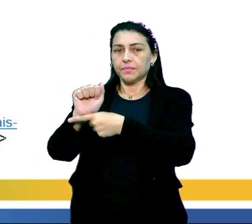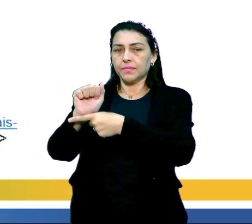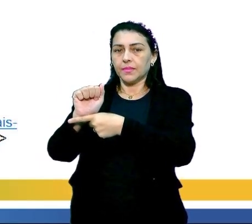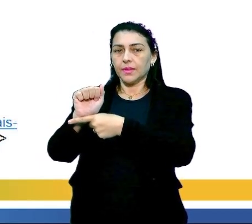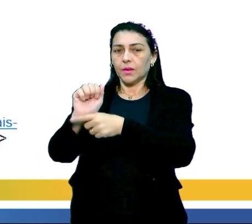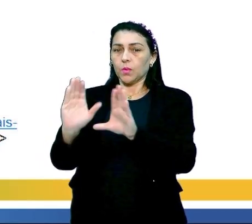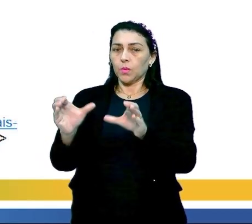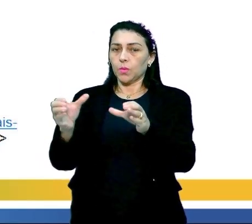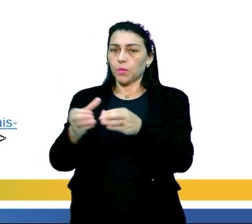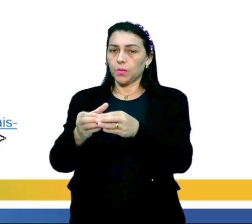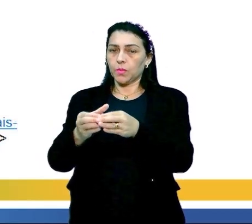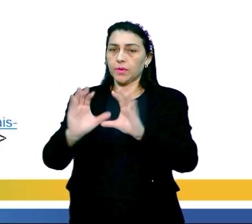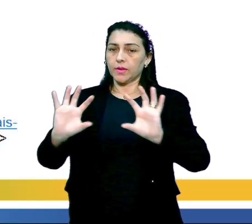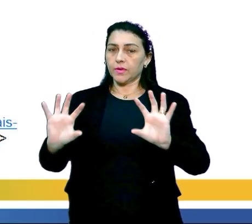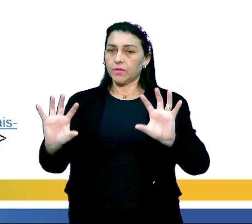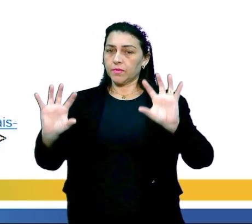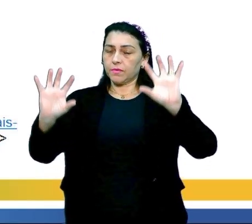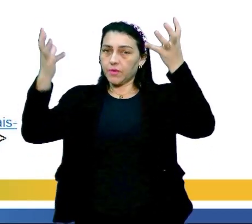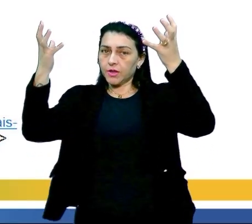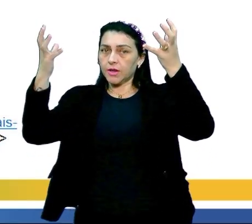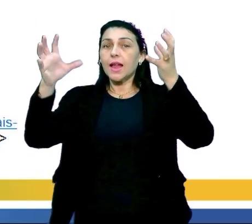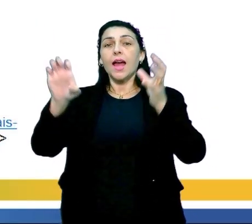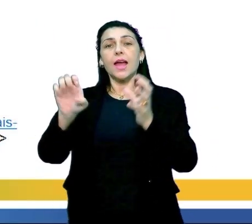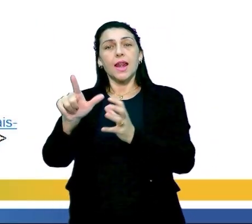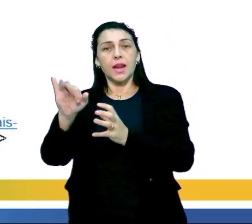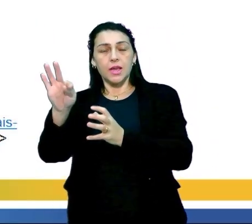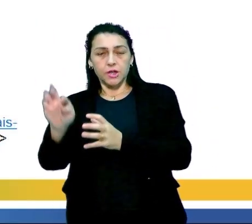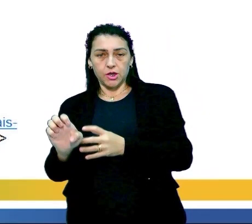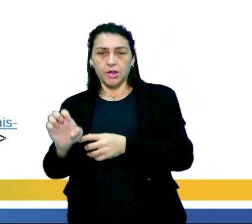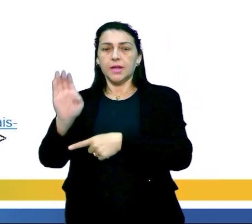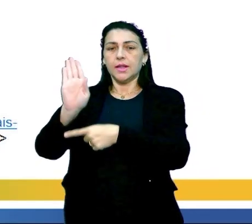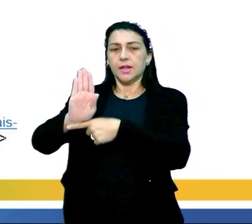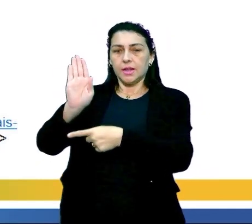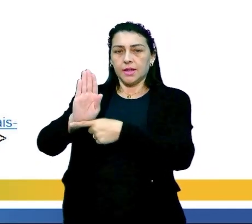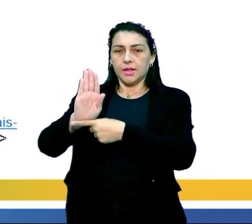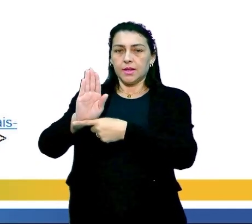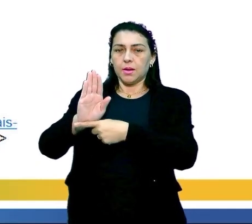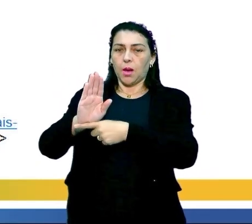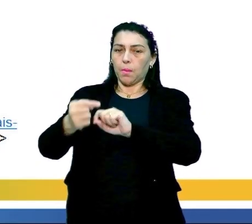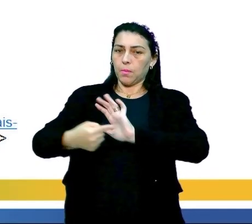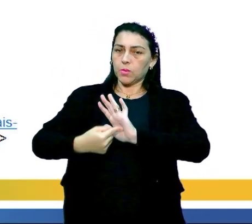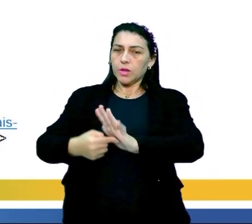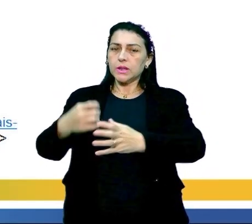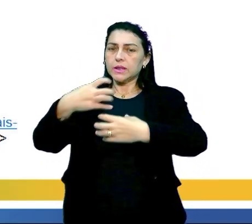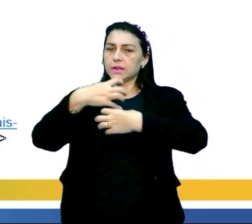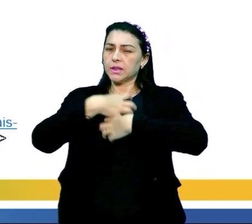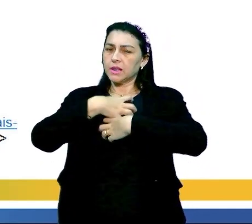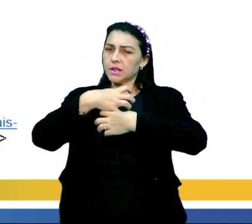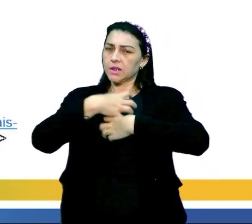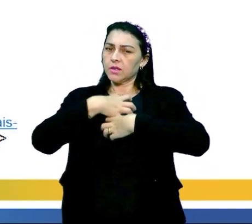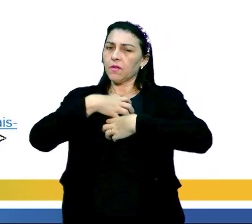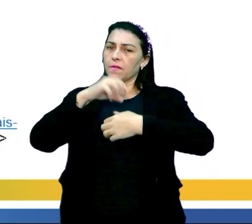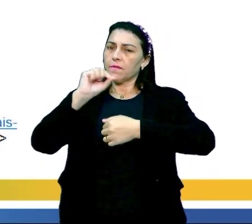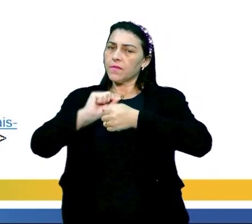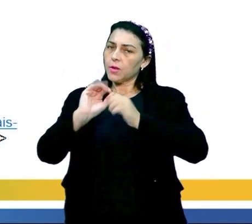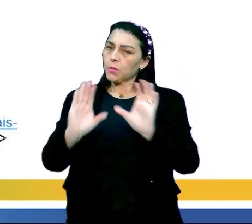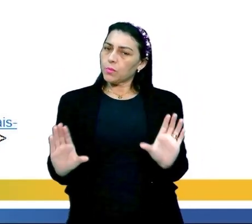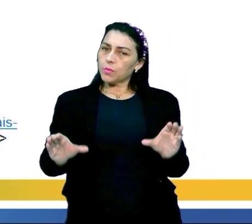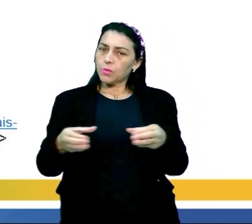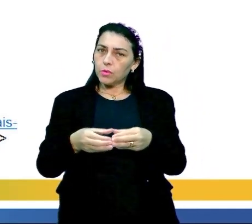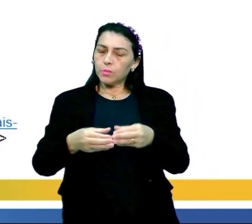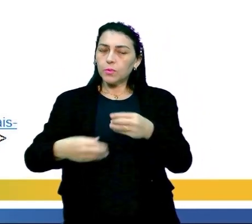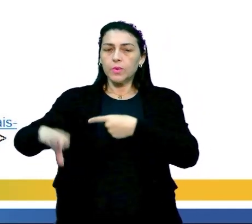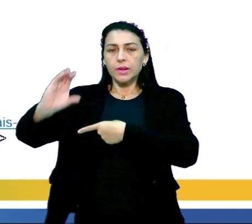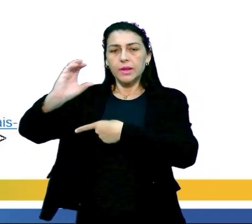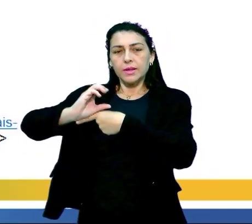dos festejos em produto da elite. Letra B, expressão de sentidos construídos